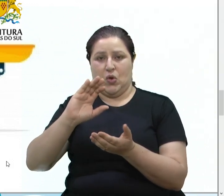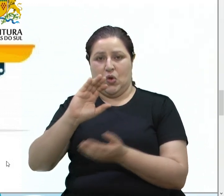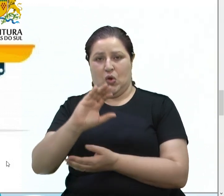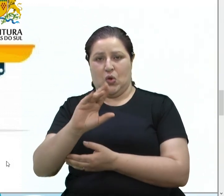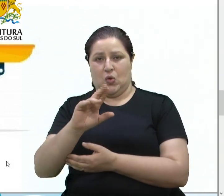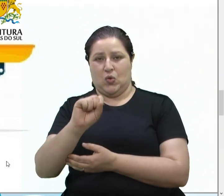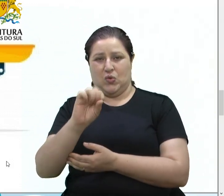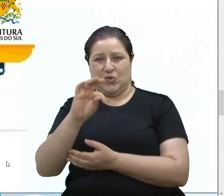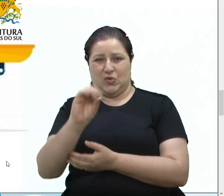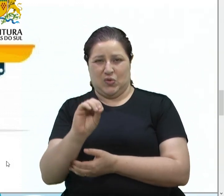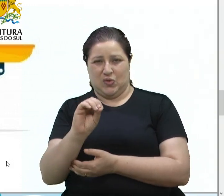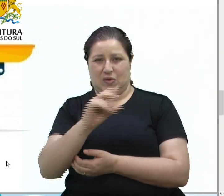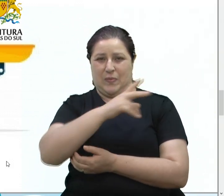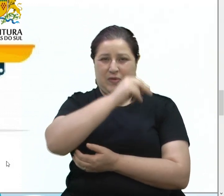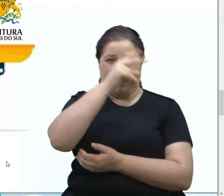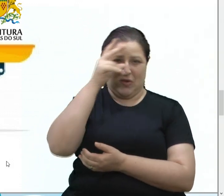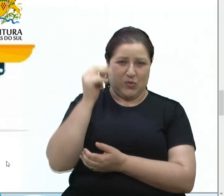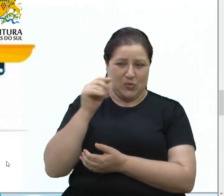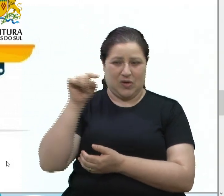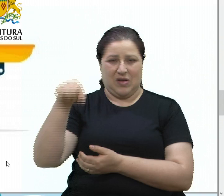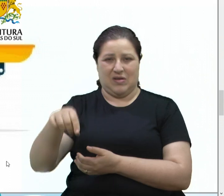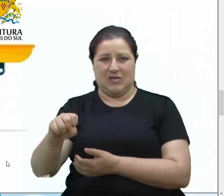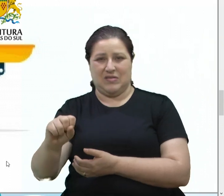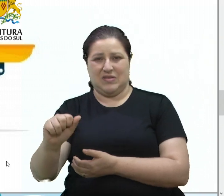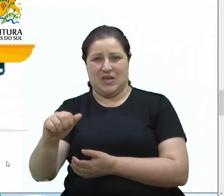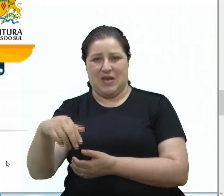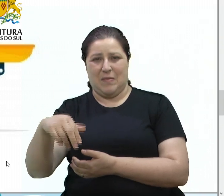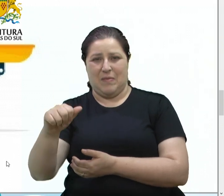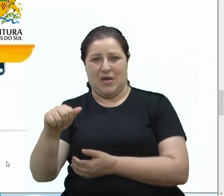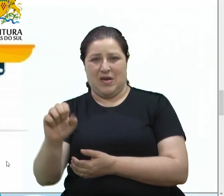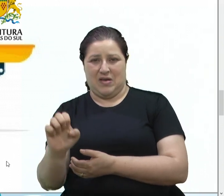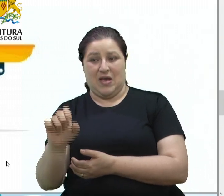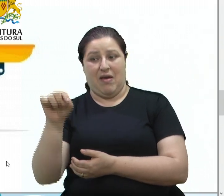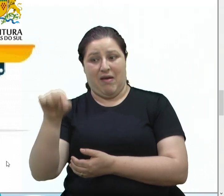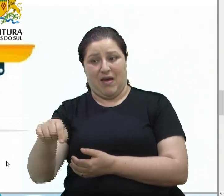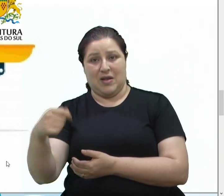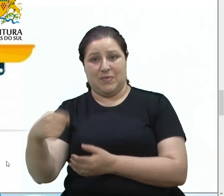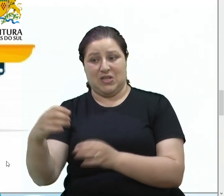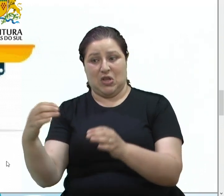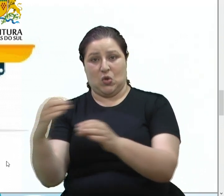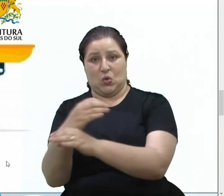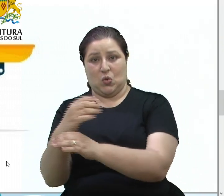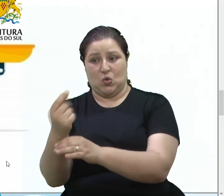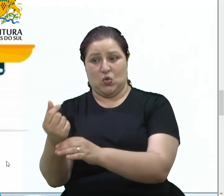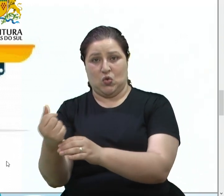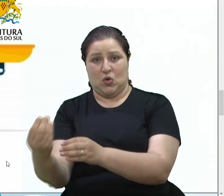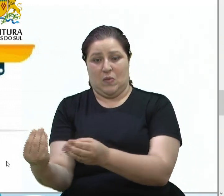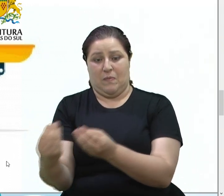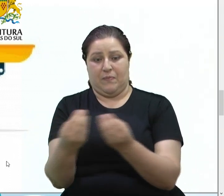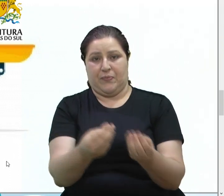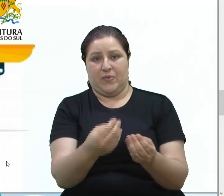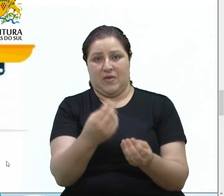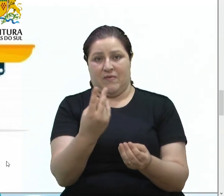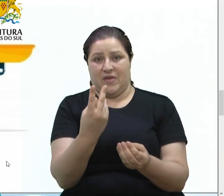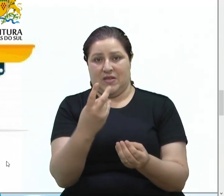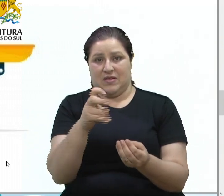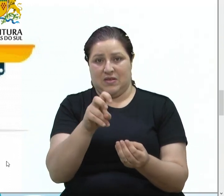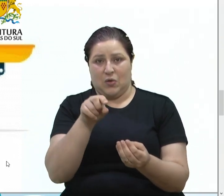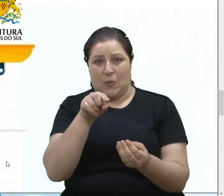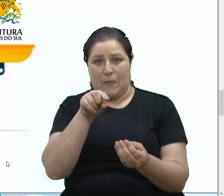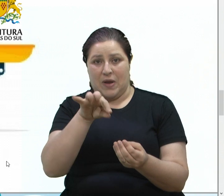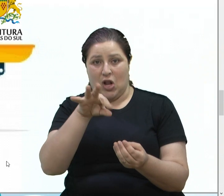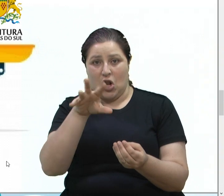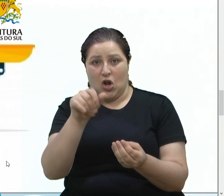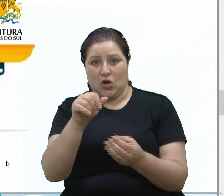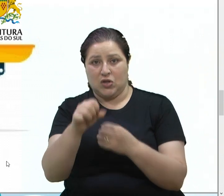vereador. Porque o SAMAI deveria repassar um total de aproximadamente 25 milhões ano à